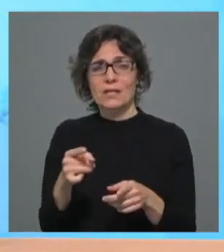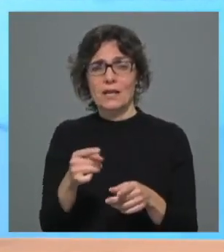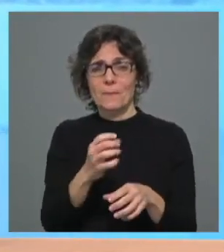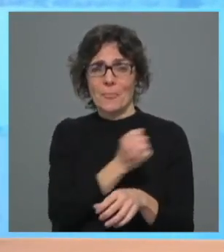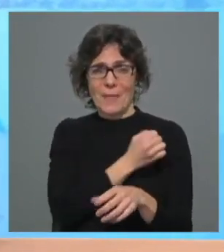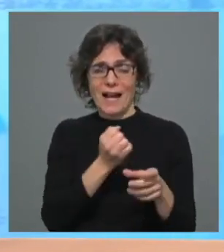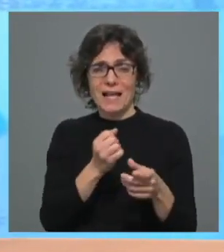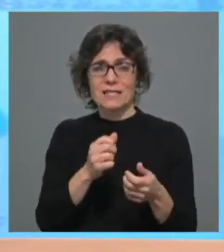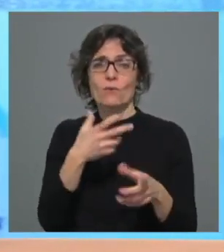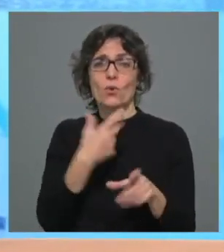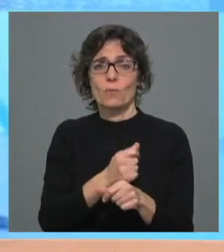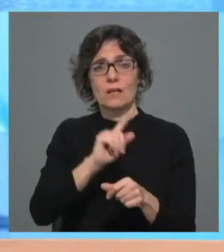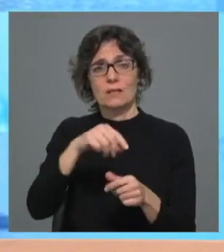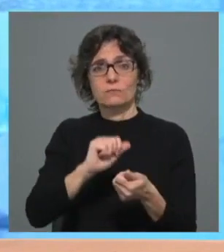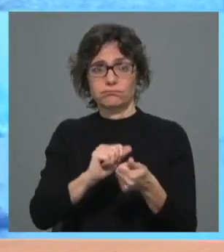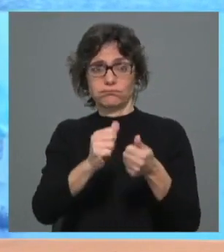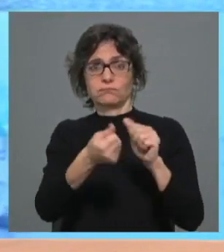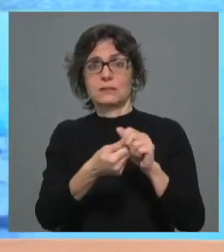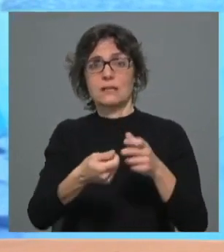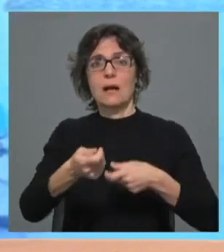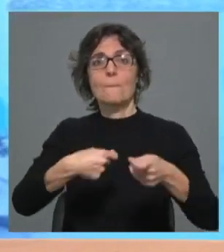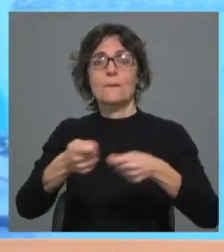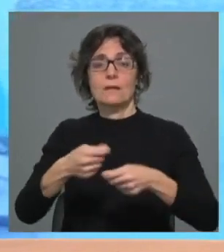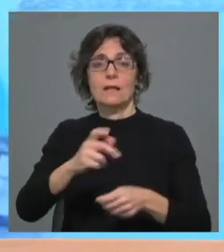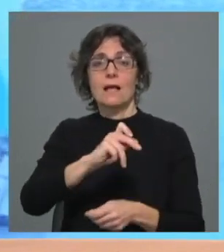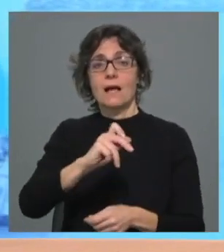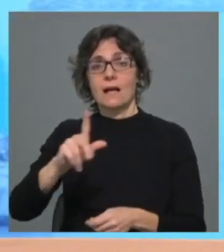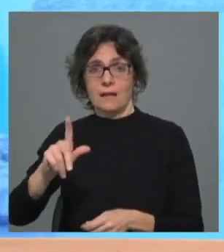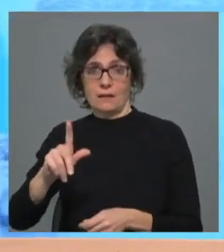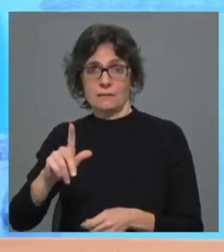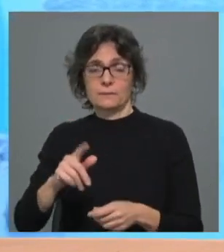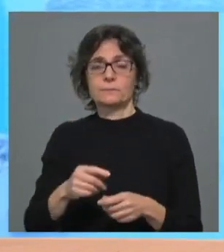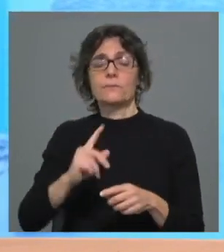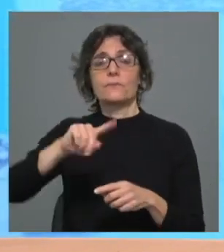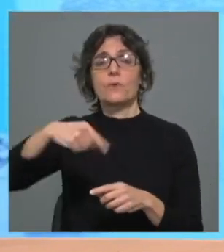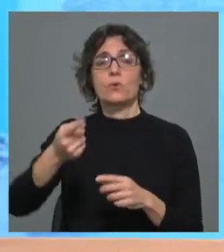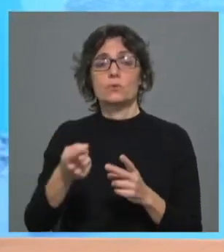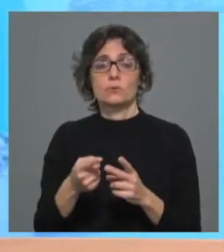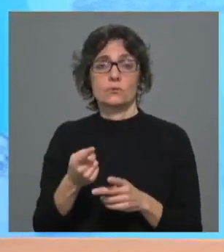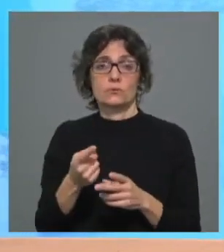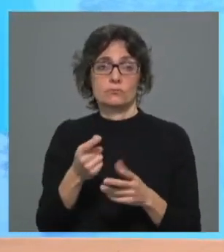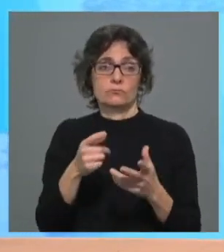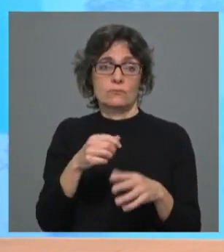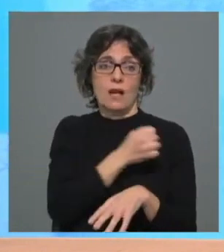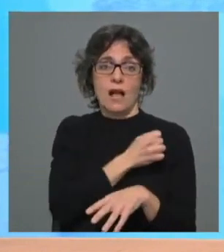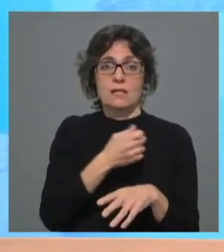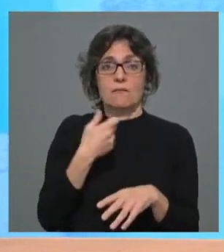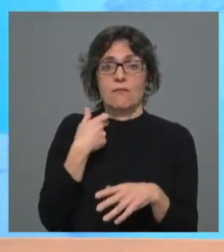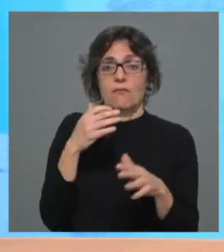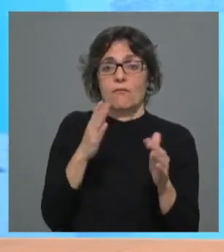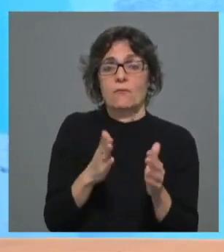compradas e transformadas para o negócio de alojamento local depois há umas outras que são mais pequeninas mais